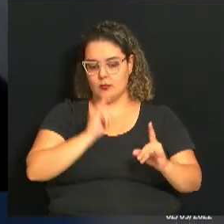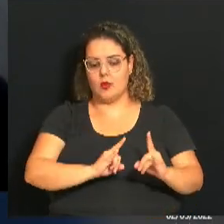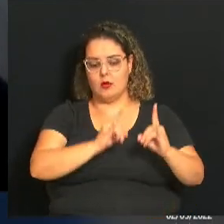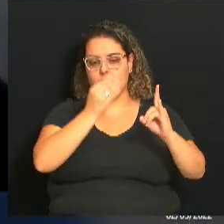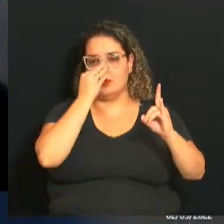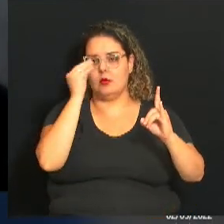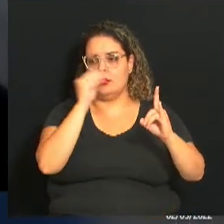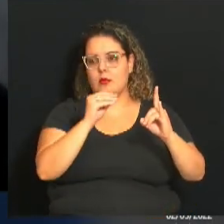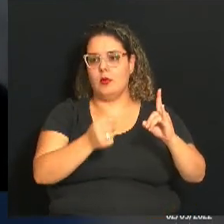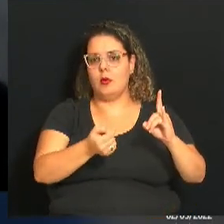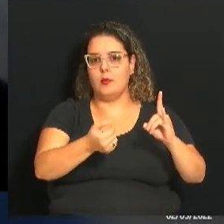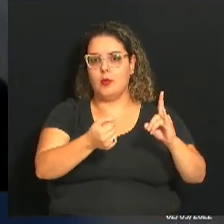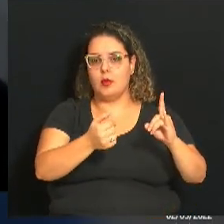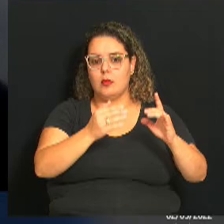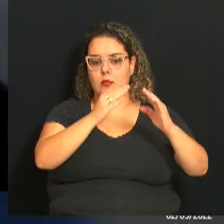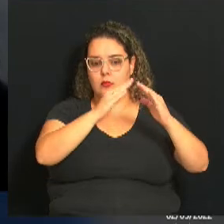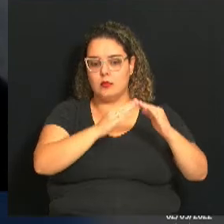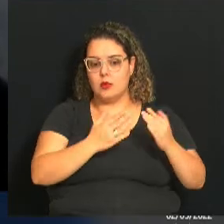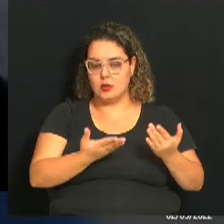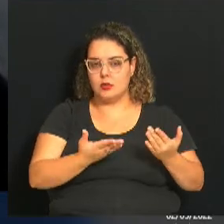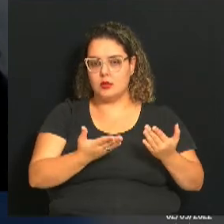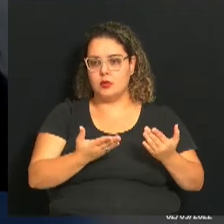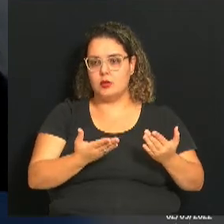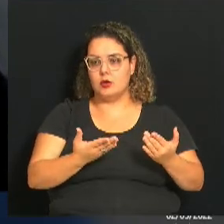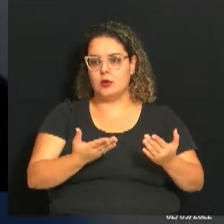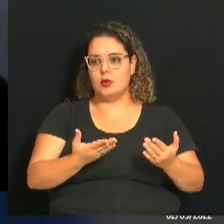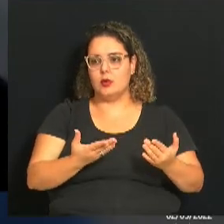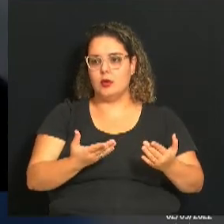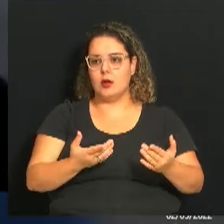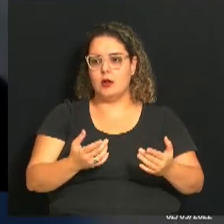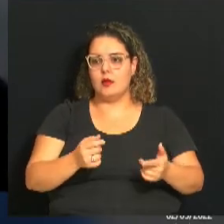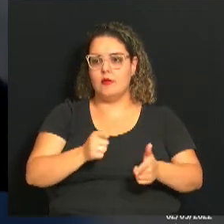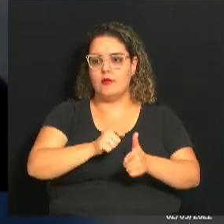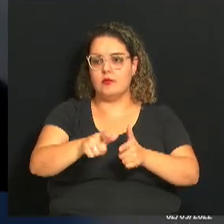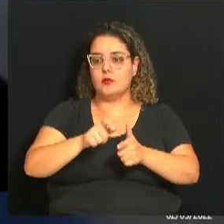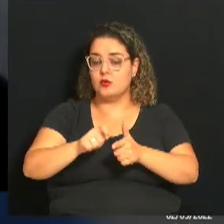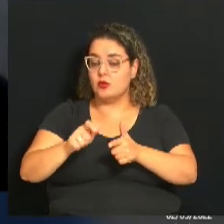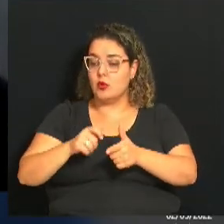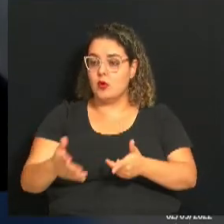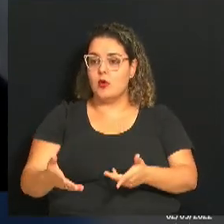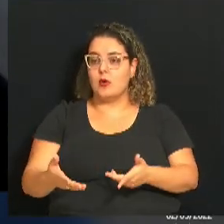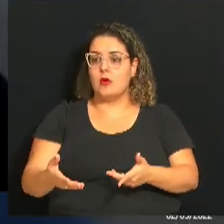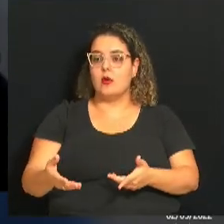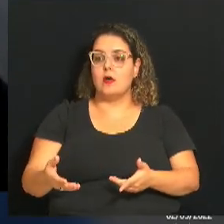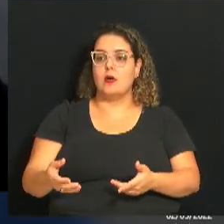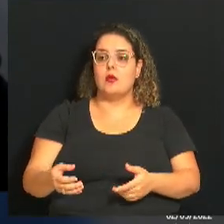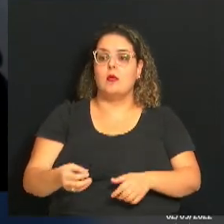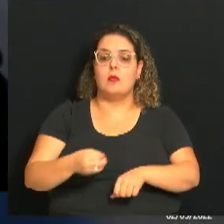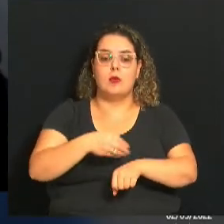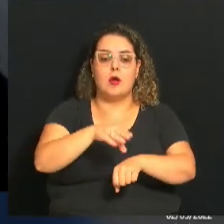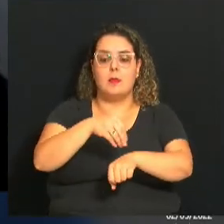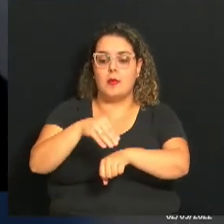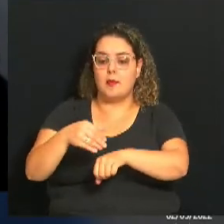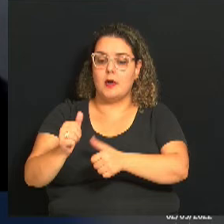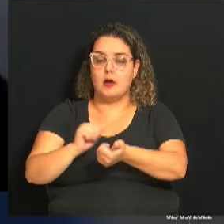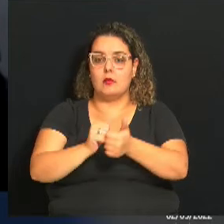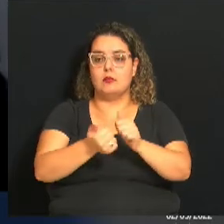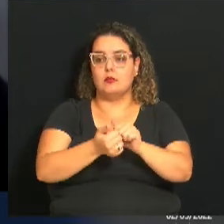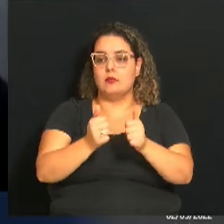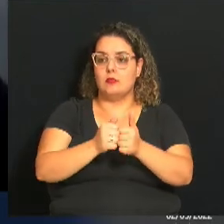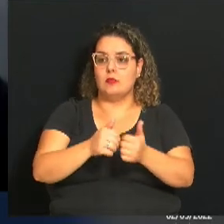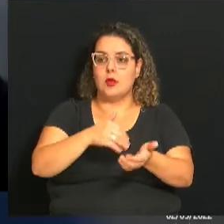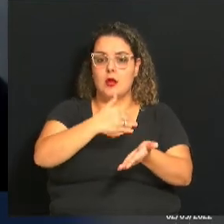morando, é muita locação, né? Se for fazer uma nova distribuição interna que permite a escritórios,